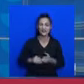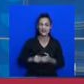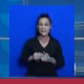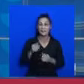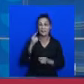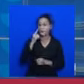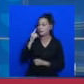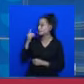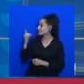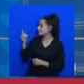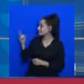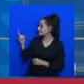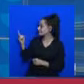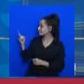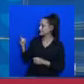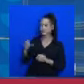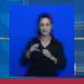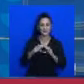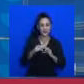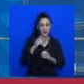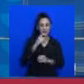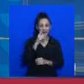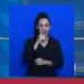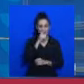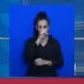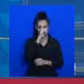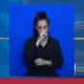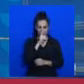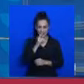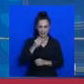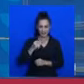Terceira bola amarela número 02.